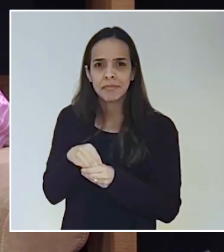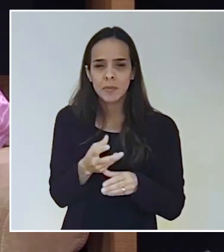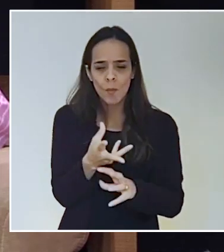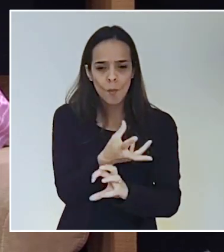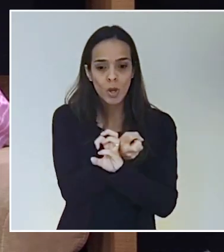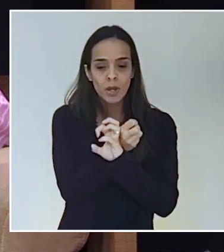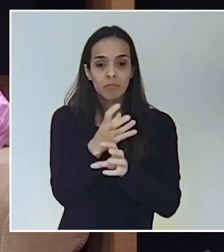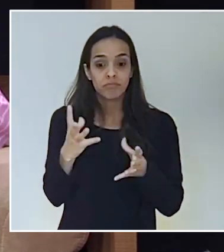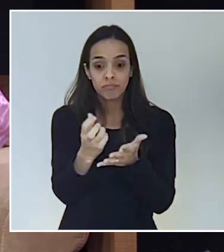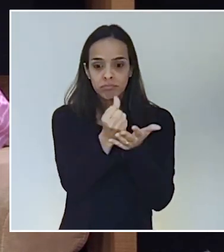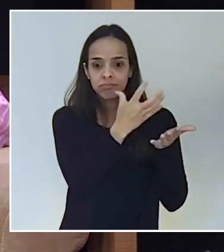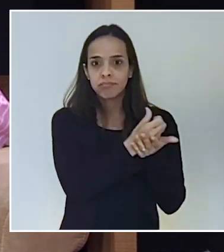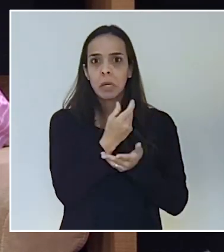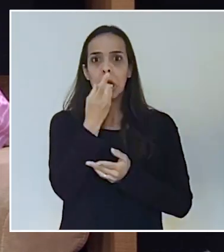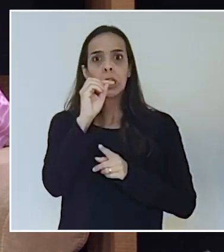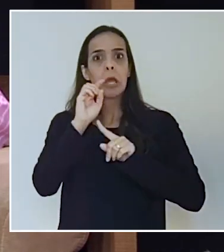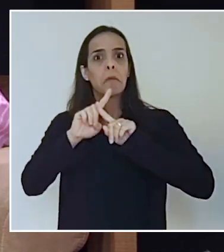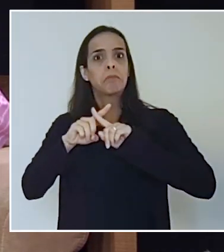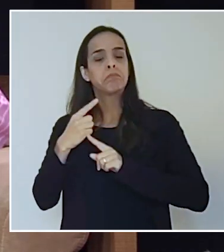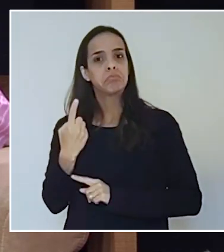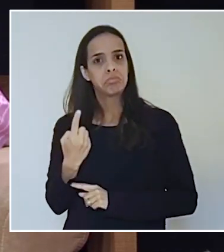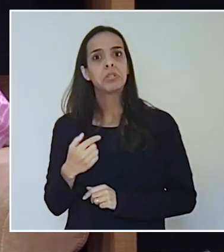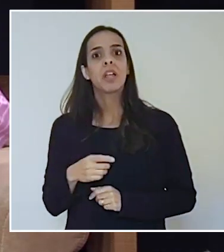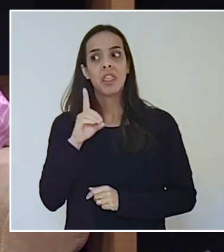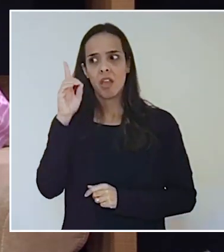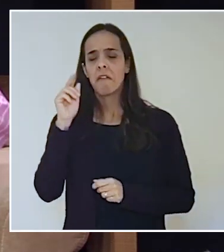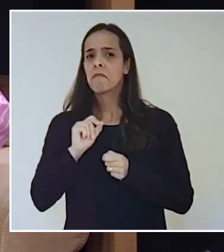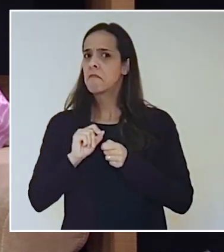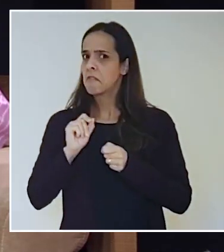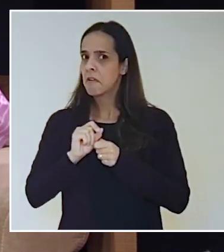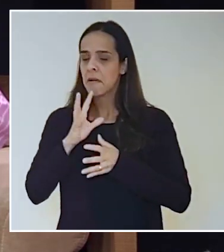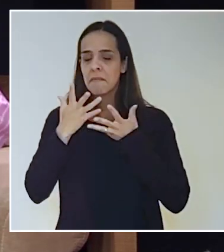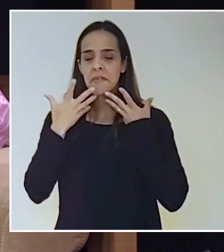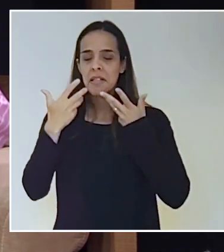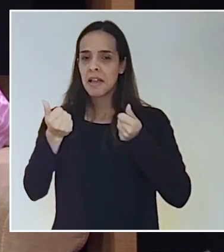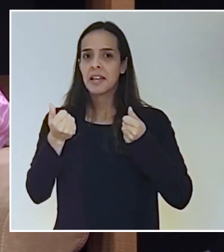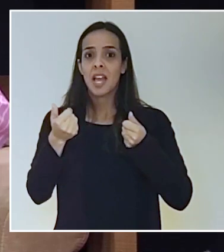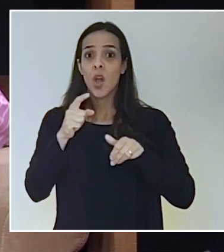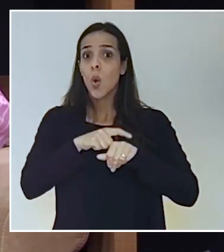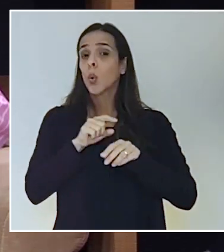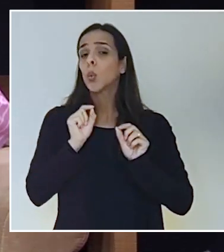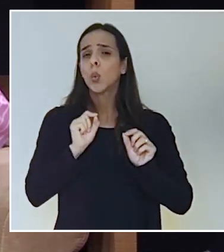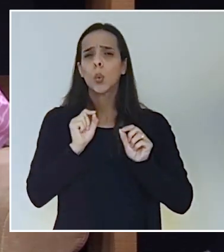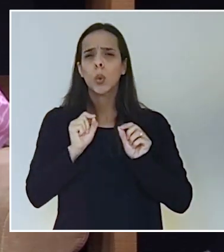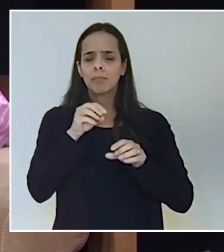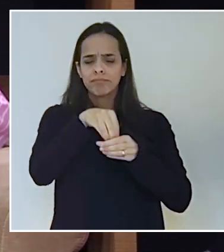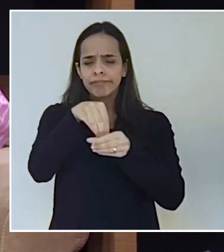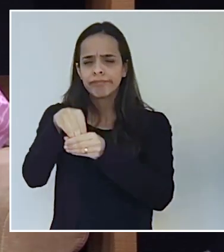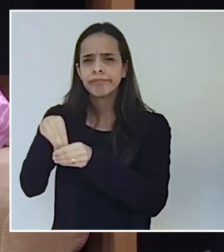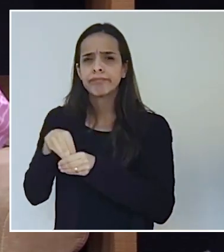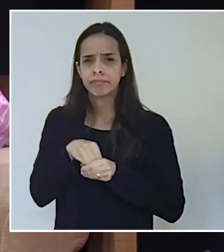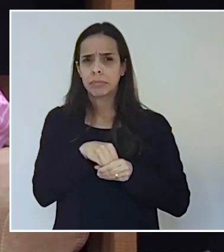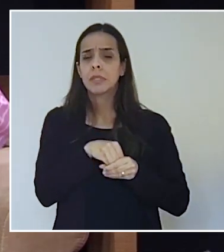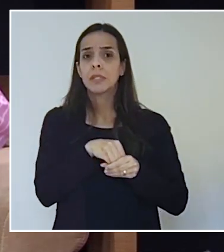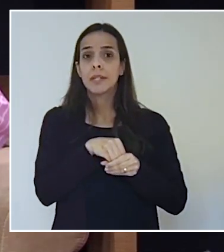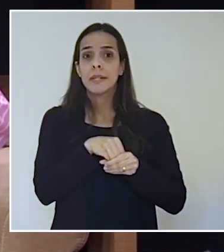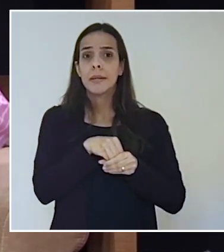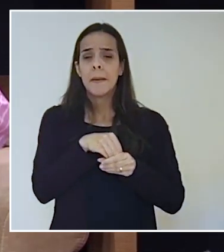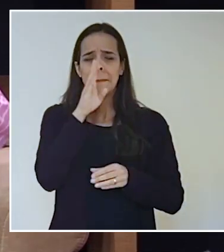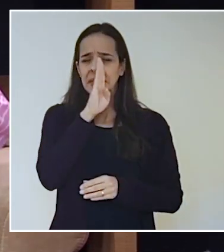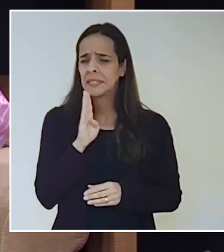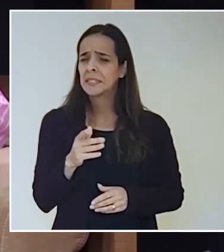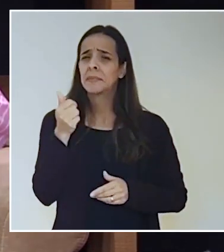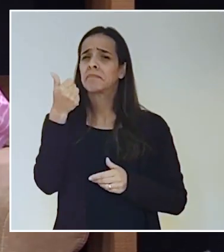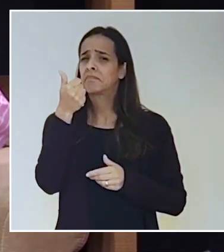de semeadura. O Brasil está em crise. O mundo está em crise. A pandemia está mostrando aí a